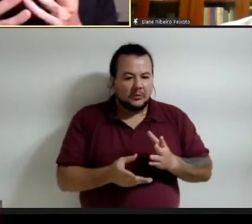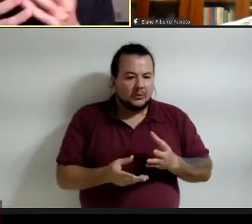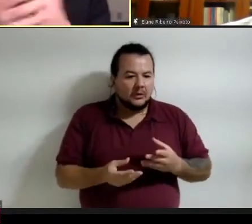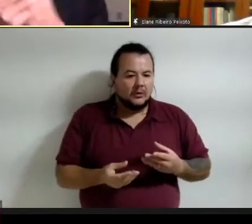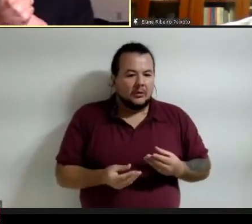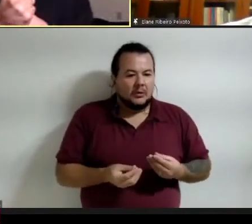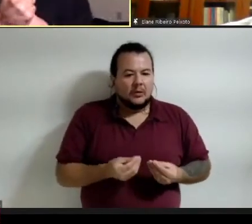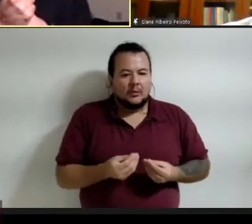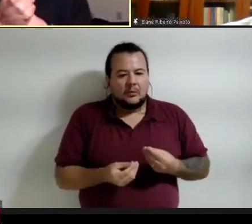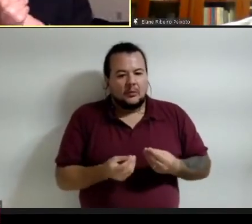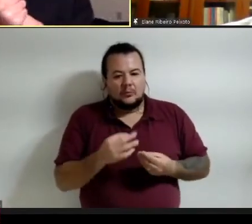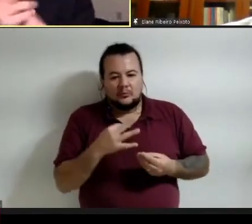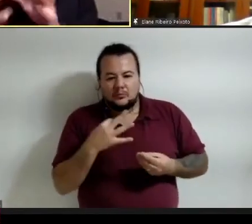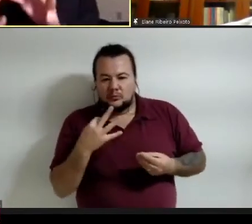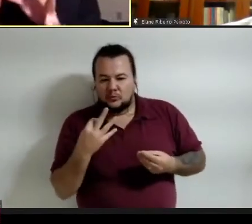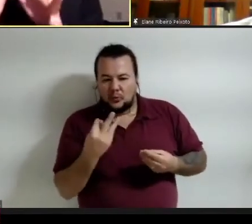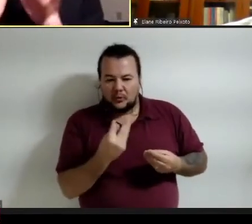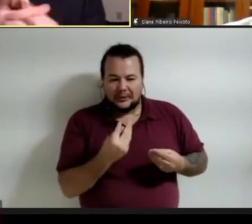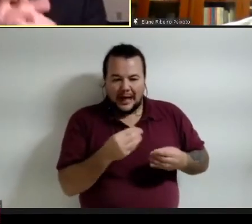todo o território